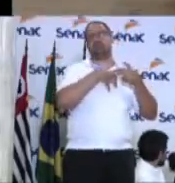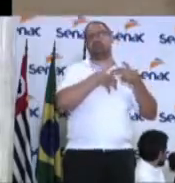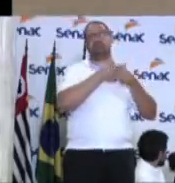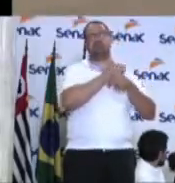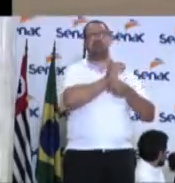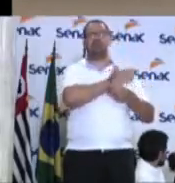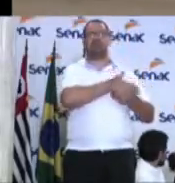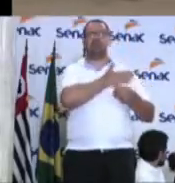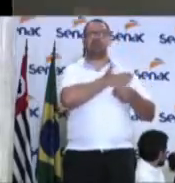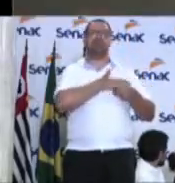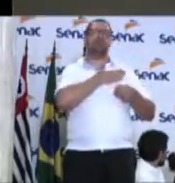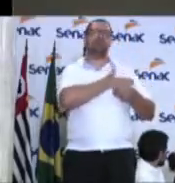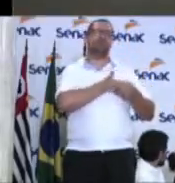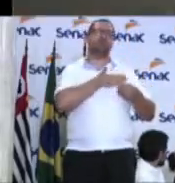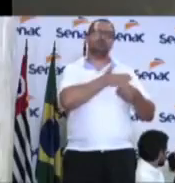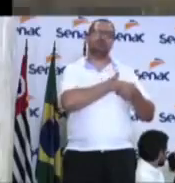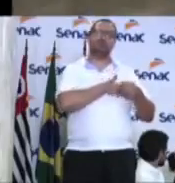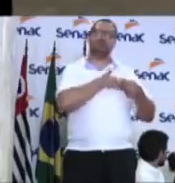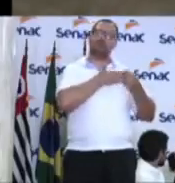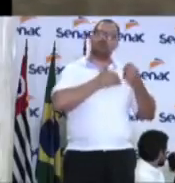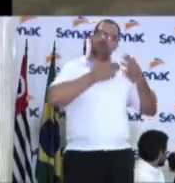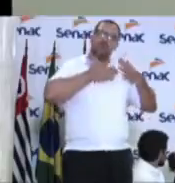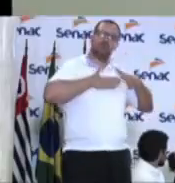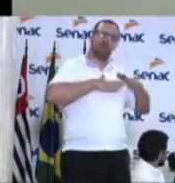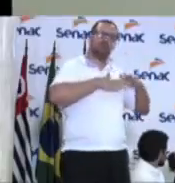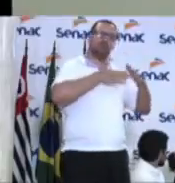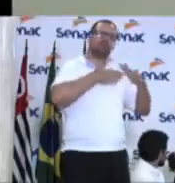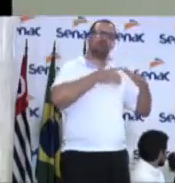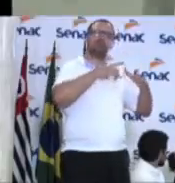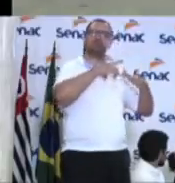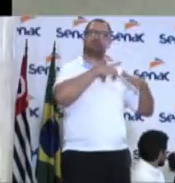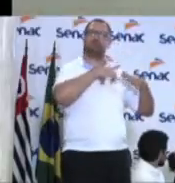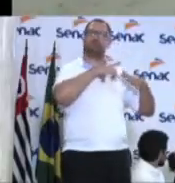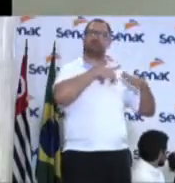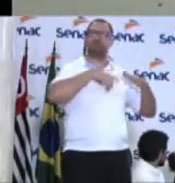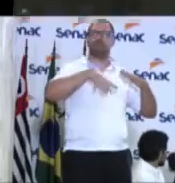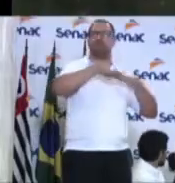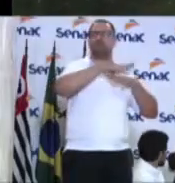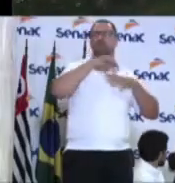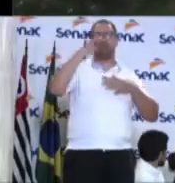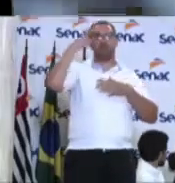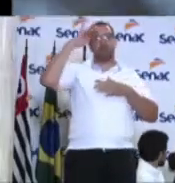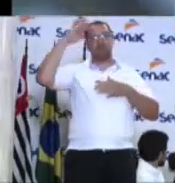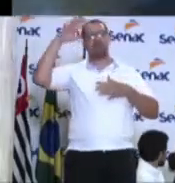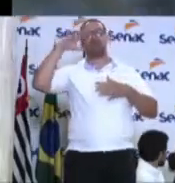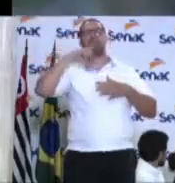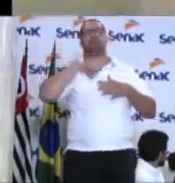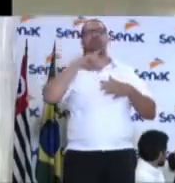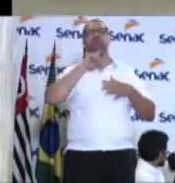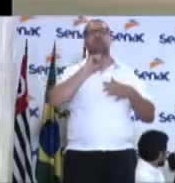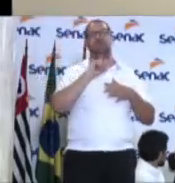Eu gosto de acordar e, de repente, não ser nada do que eu imaginava.